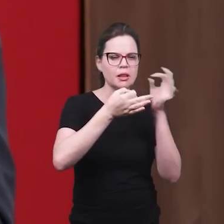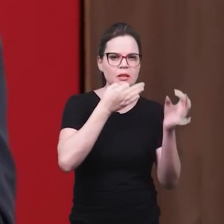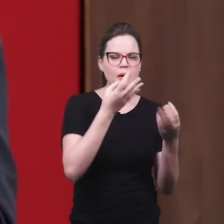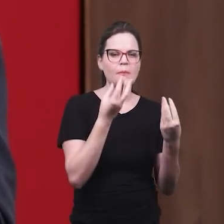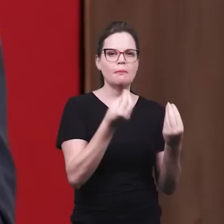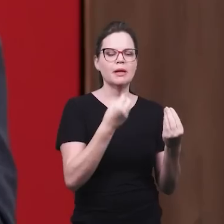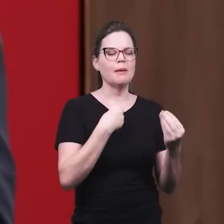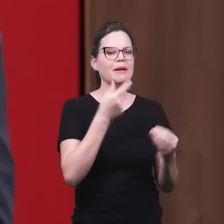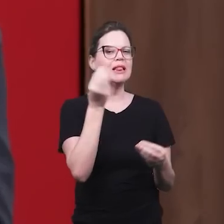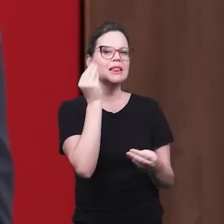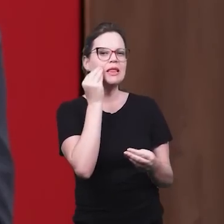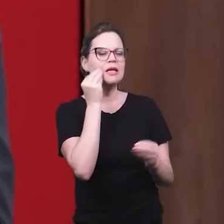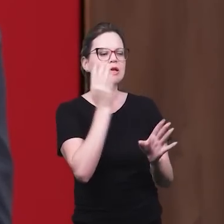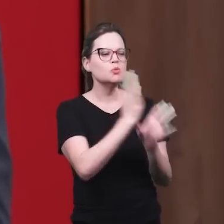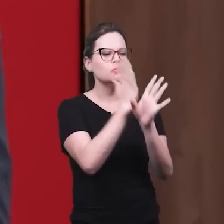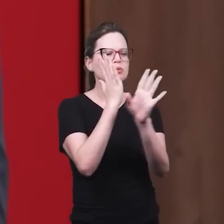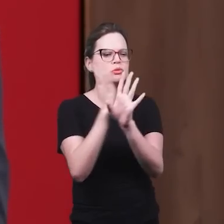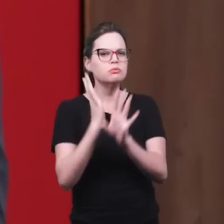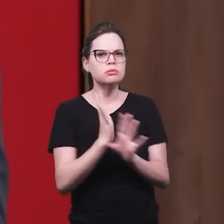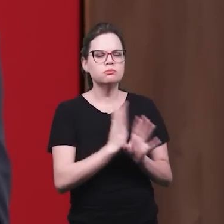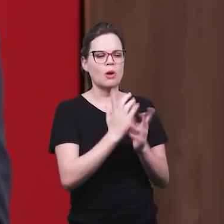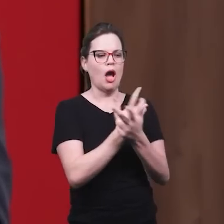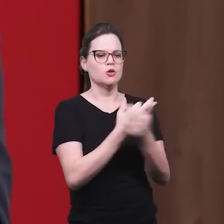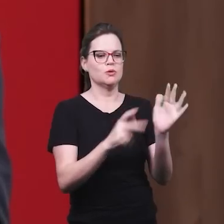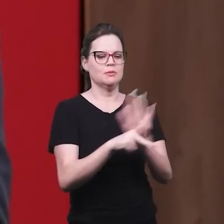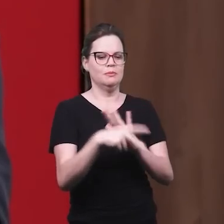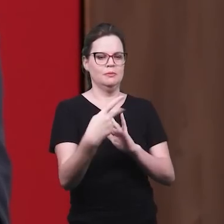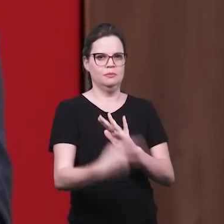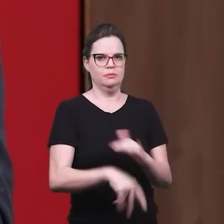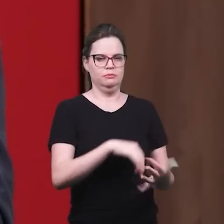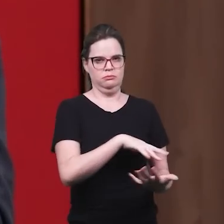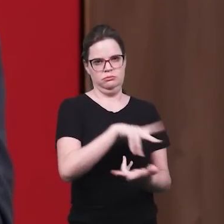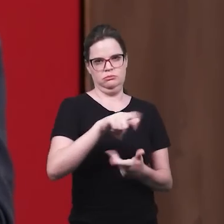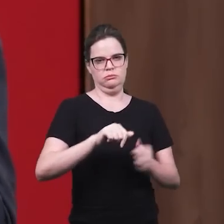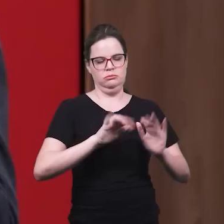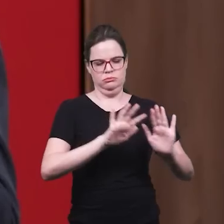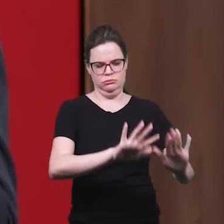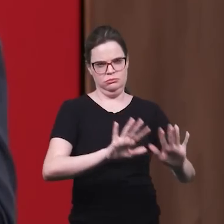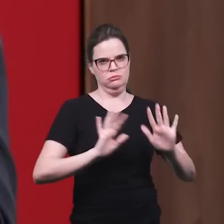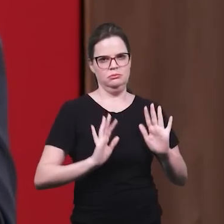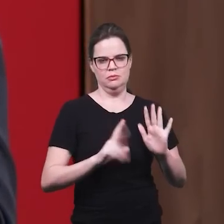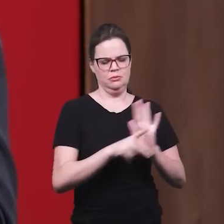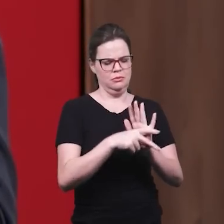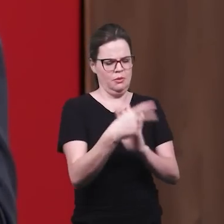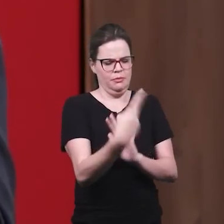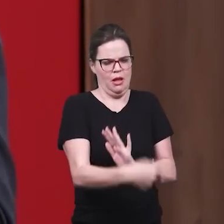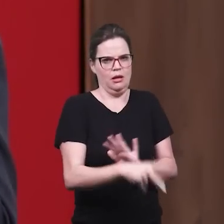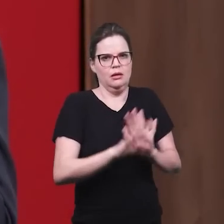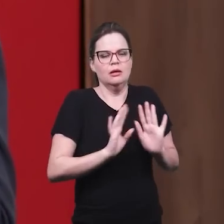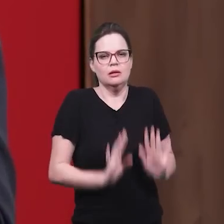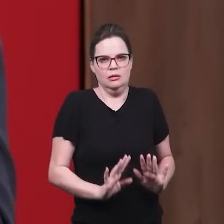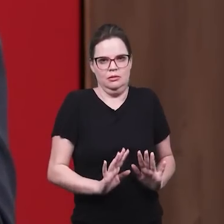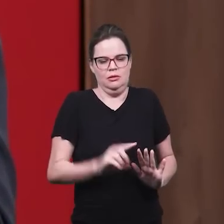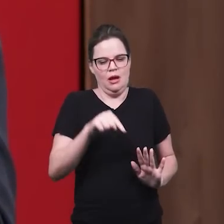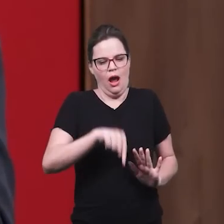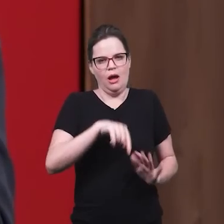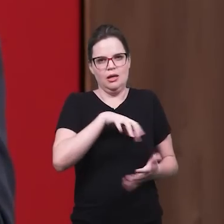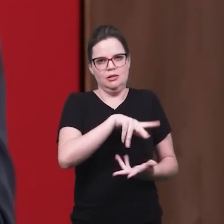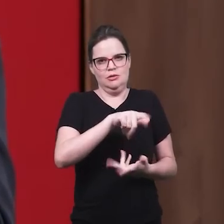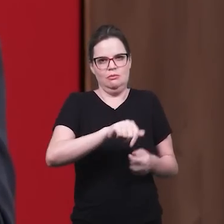desvendar mistérios que se referem da obra criadora de Deus, que pertence ao universo, pertence a este